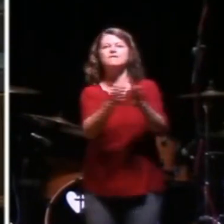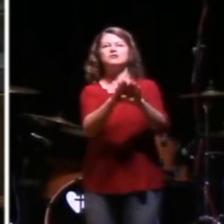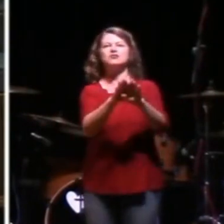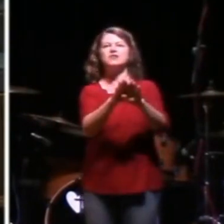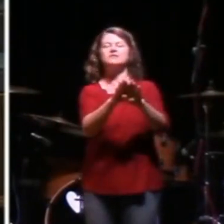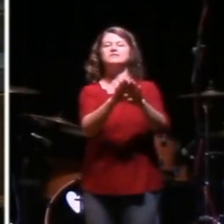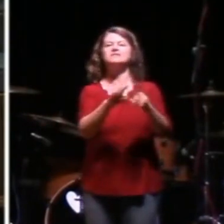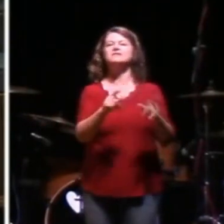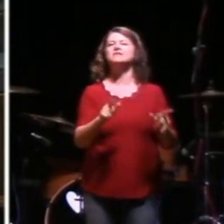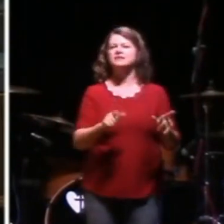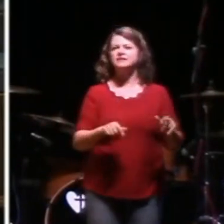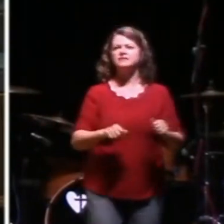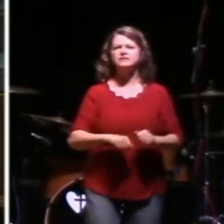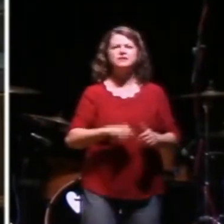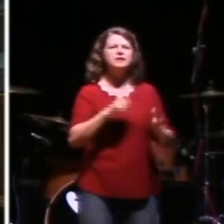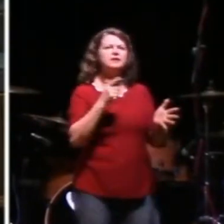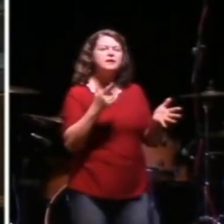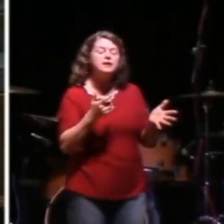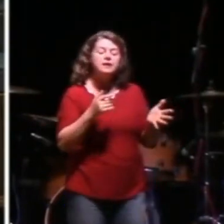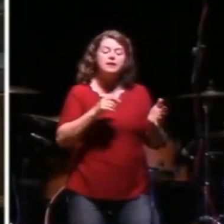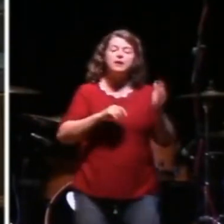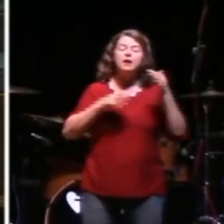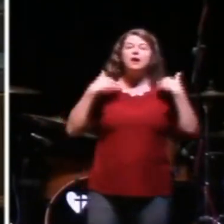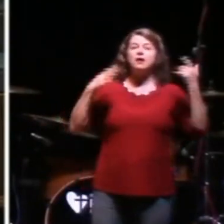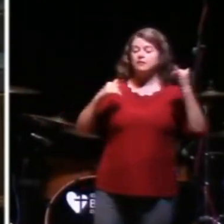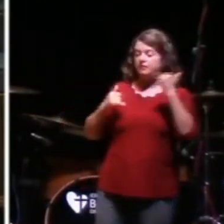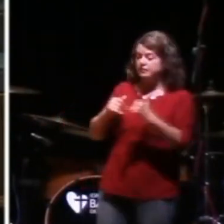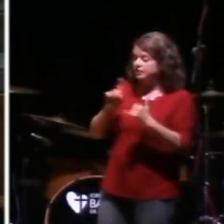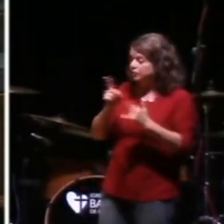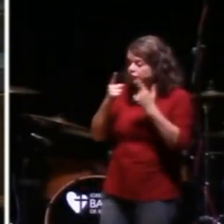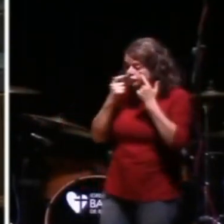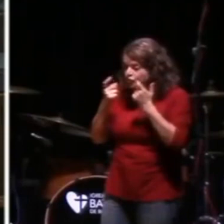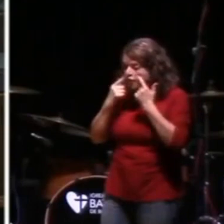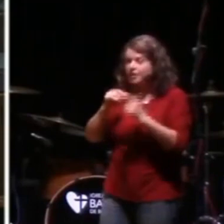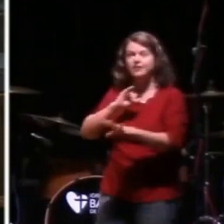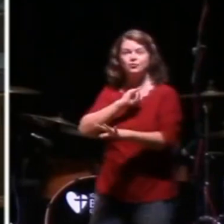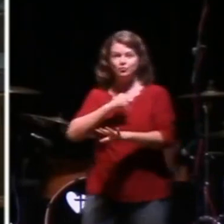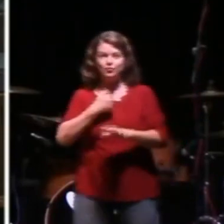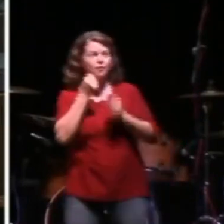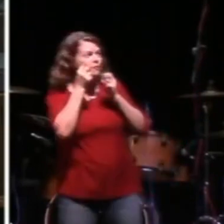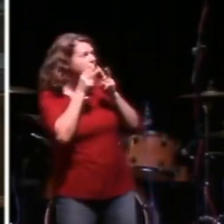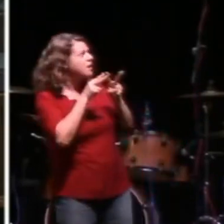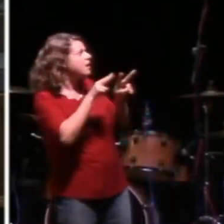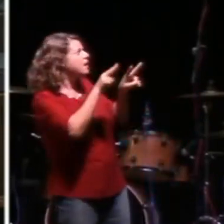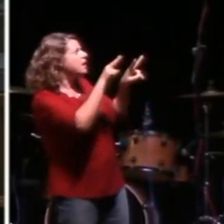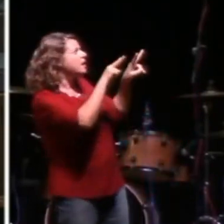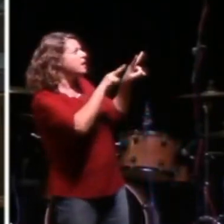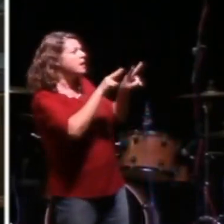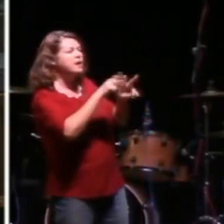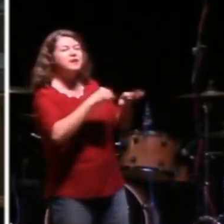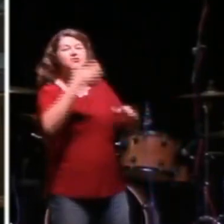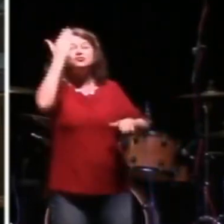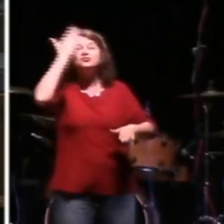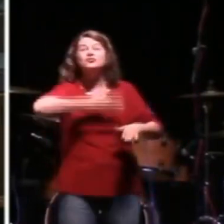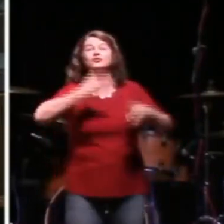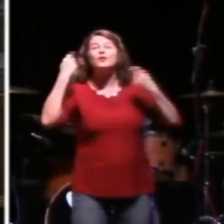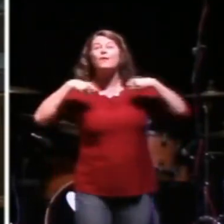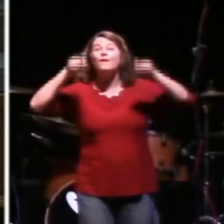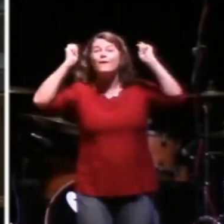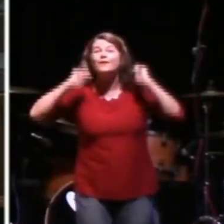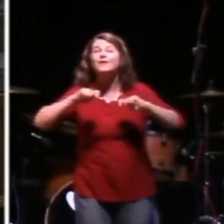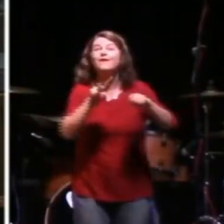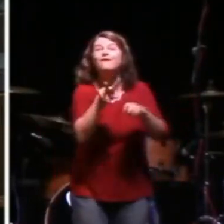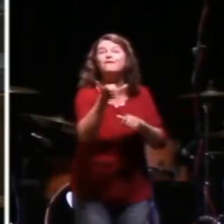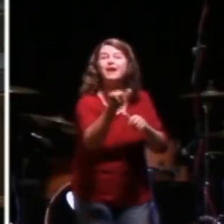e tinha que dar o cordeiro de honra e de poder ele vai abrir o livro e aí vem sendo revelada as